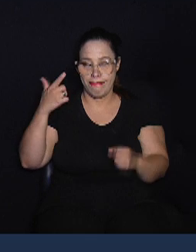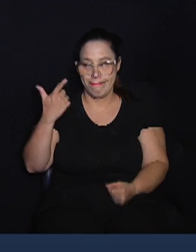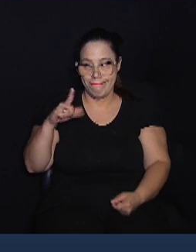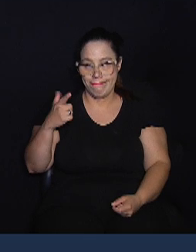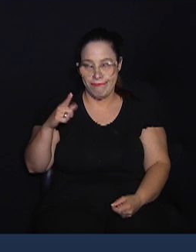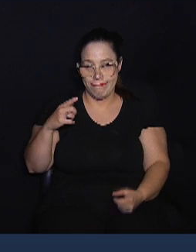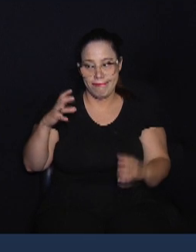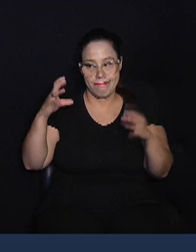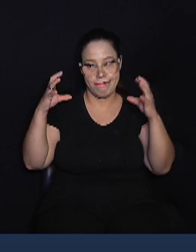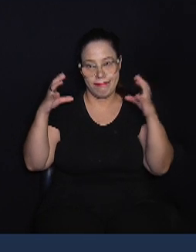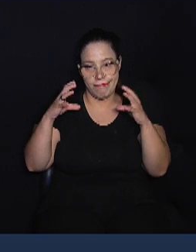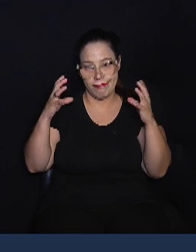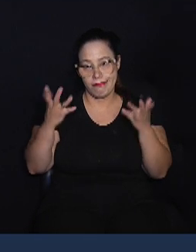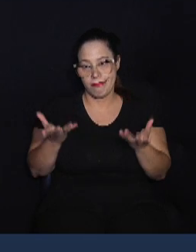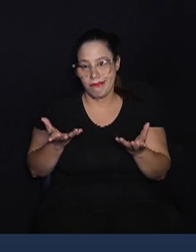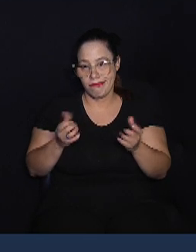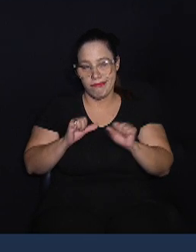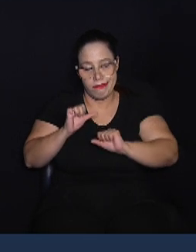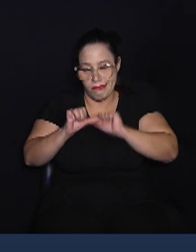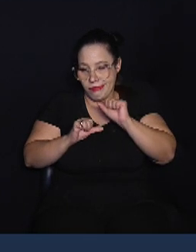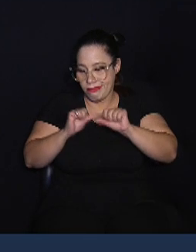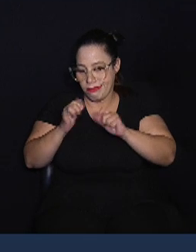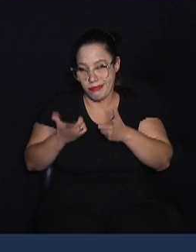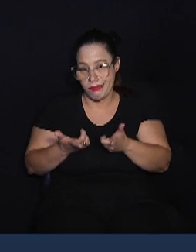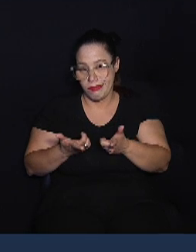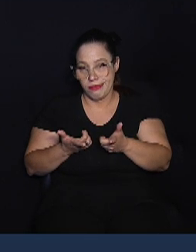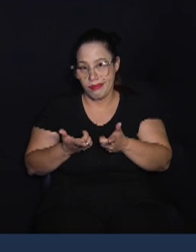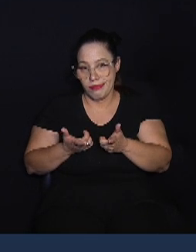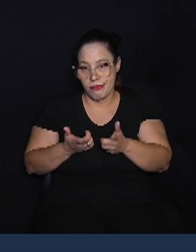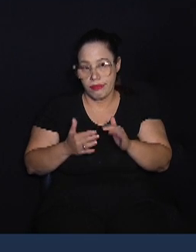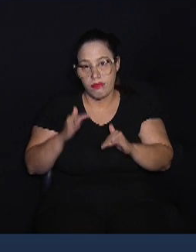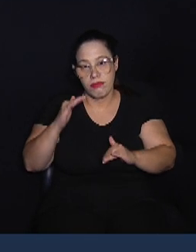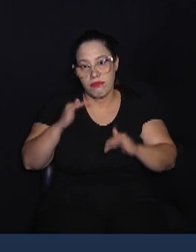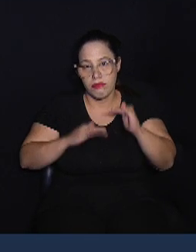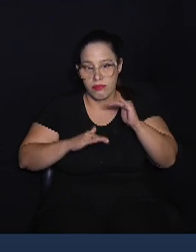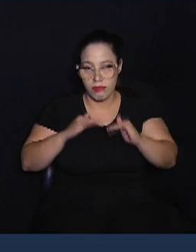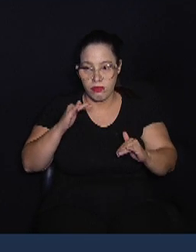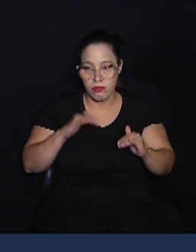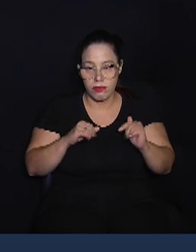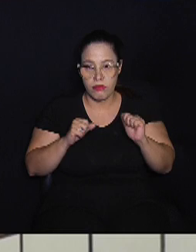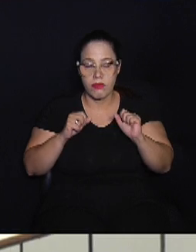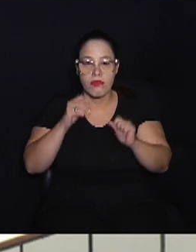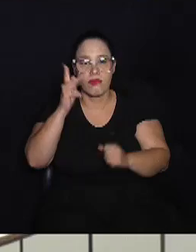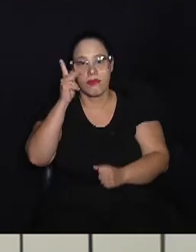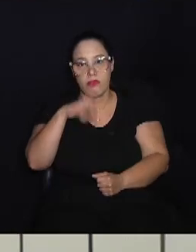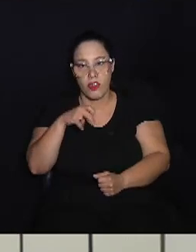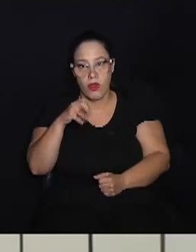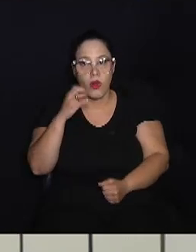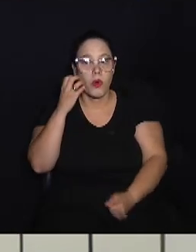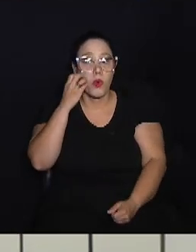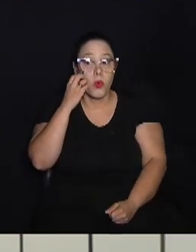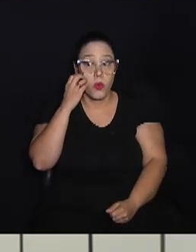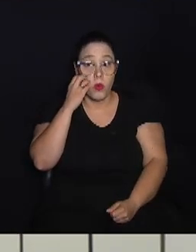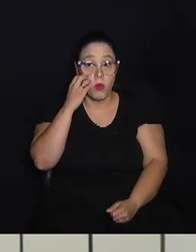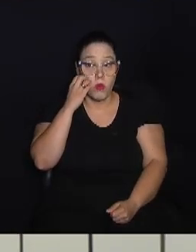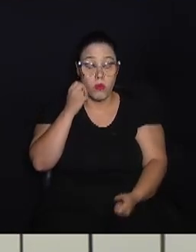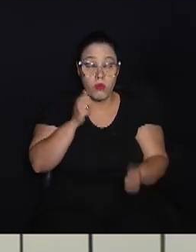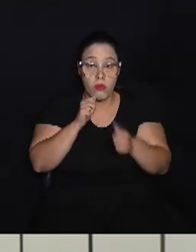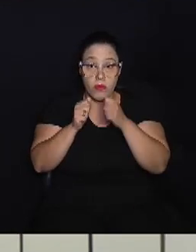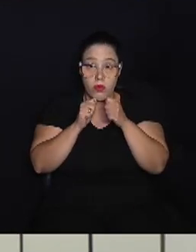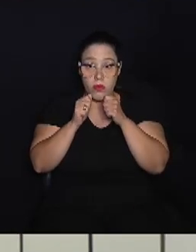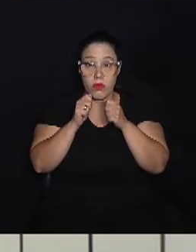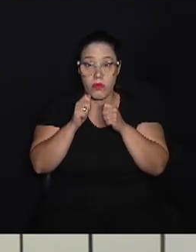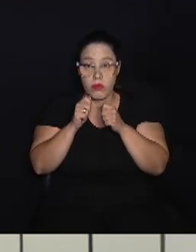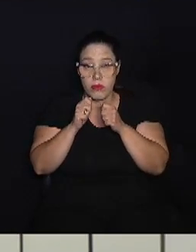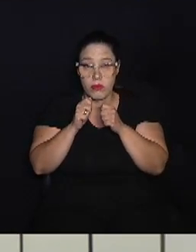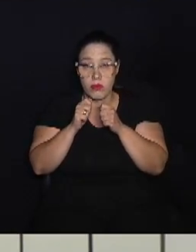previsão brusca aí de mudança de tempo e a tendência, como o próprio André trouxe com a entrevista da Ana Ávila,